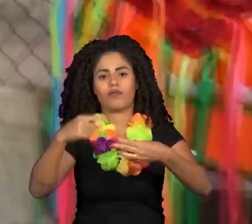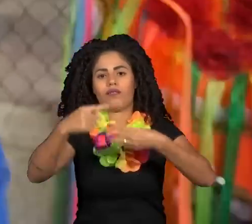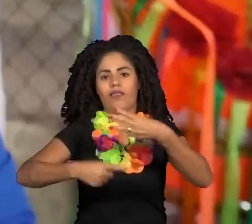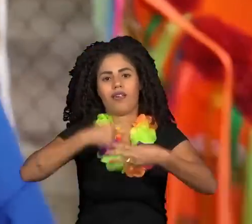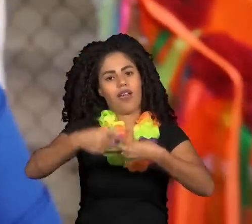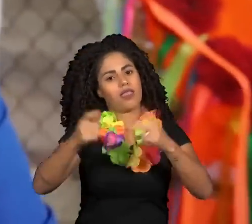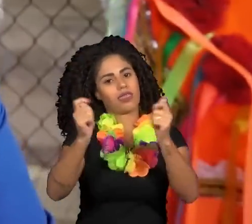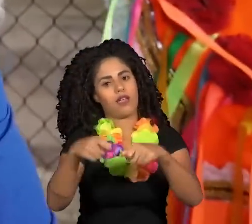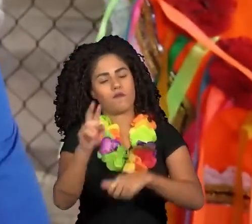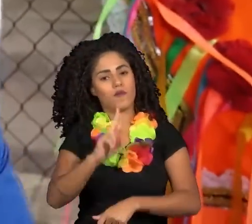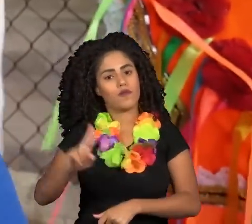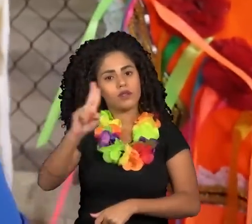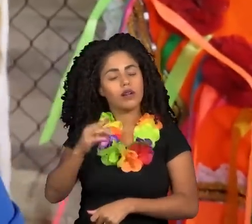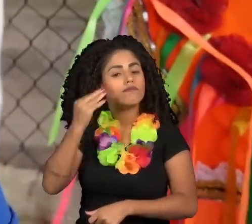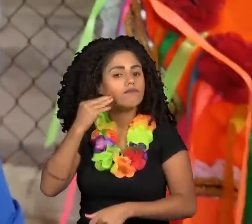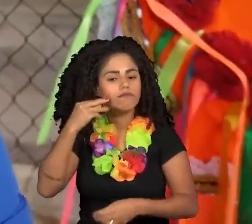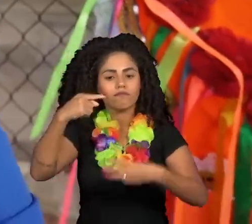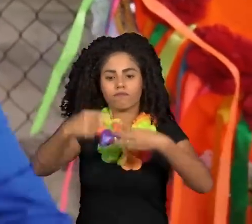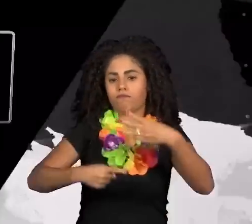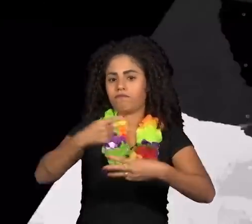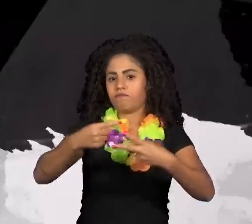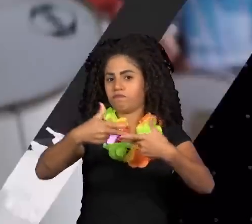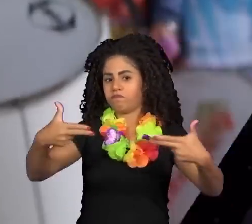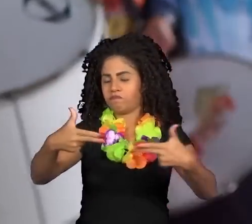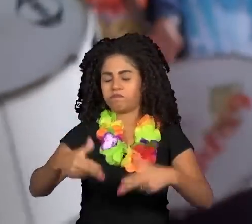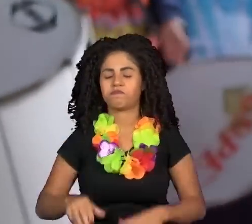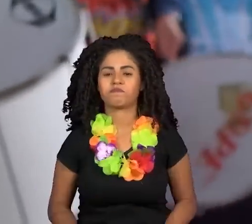então fazer essa reutilização dos materiais.